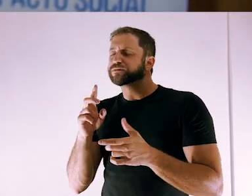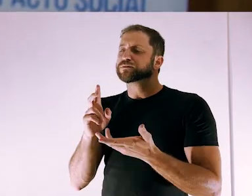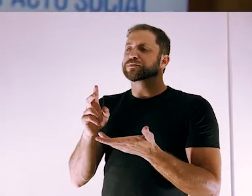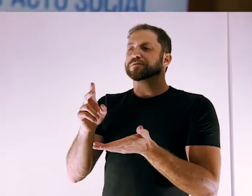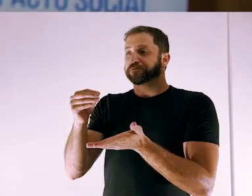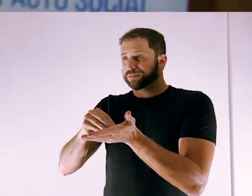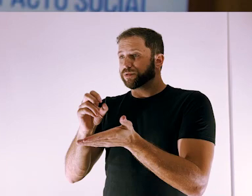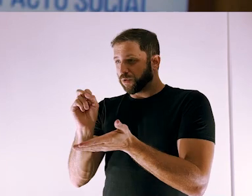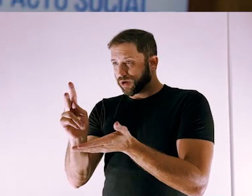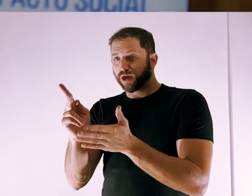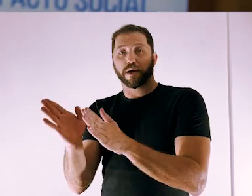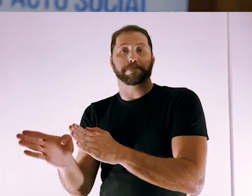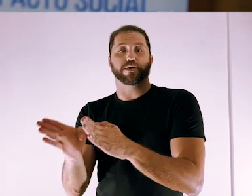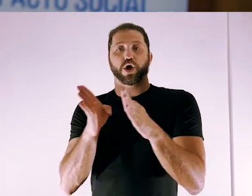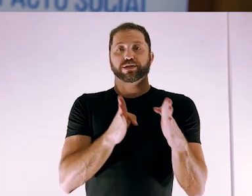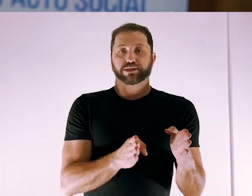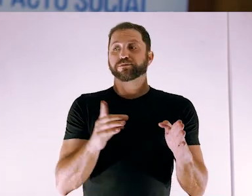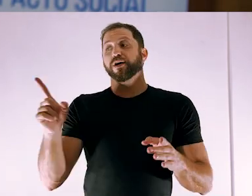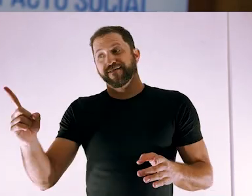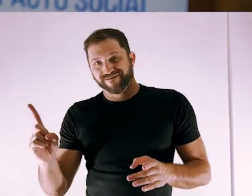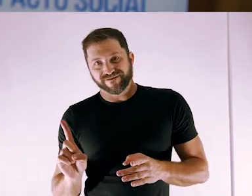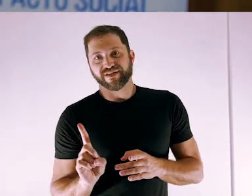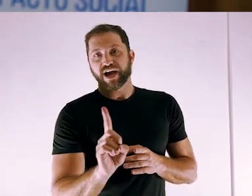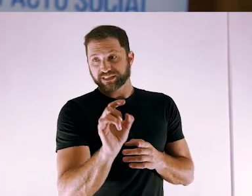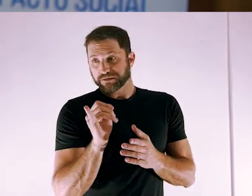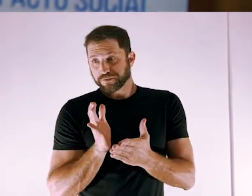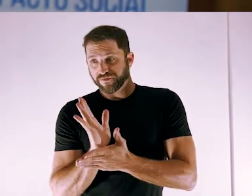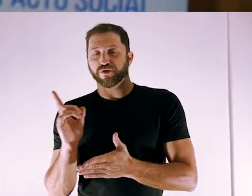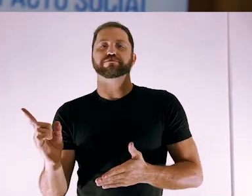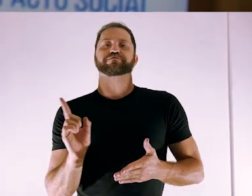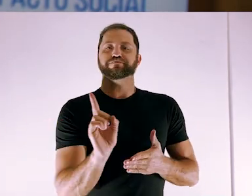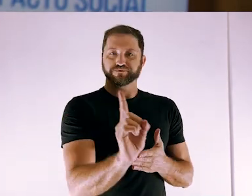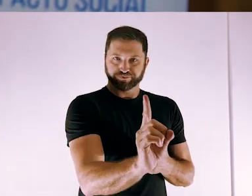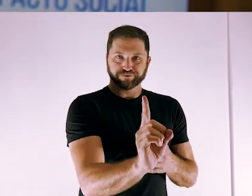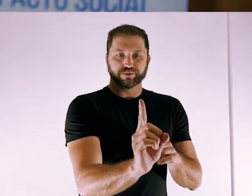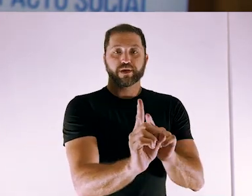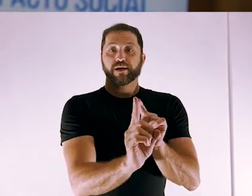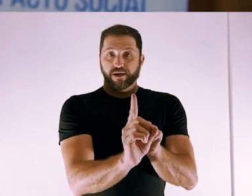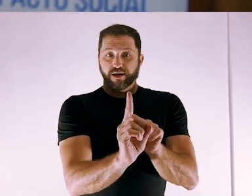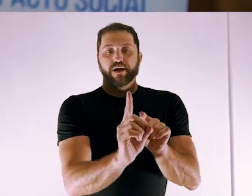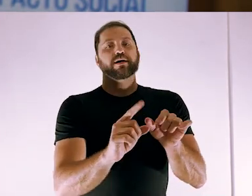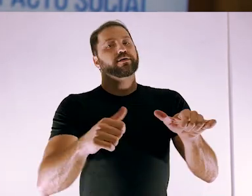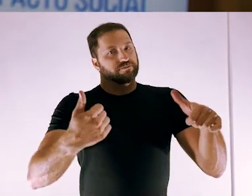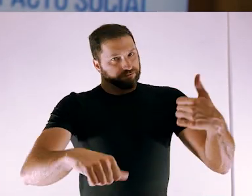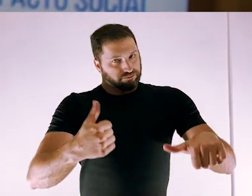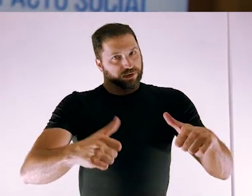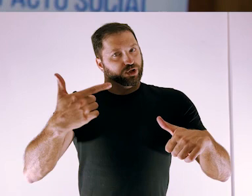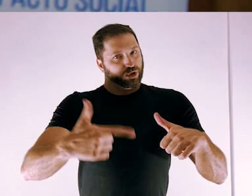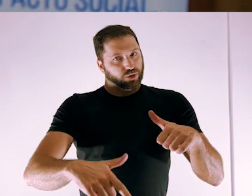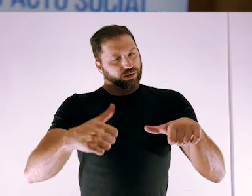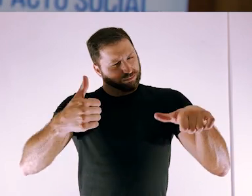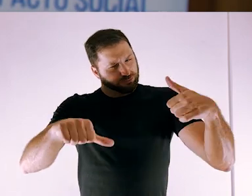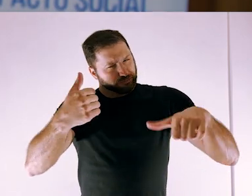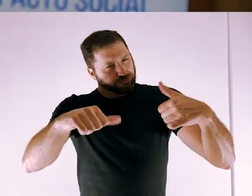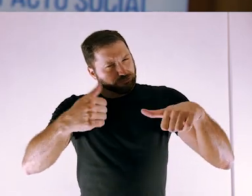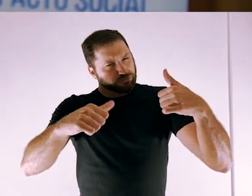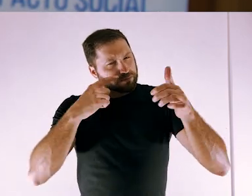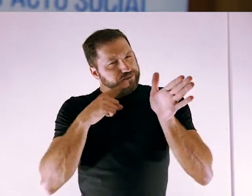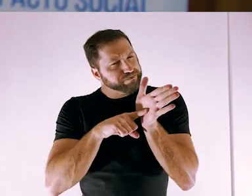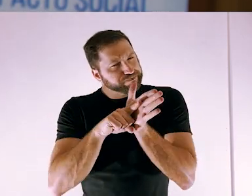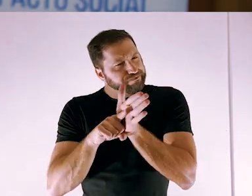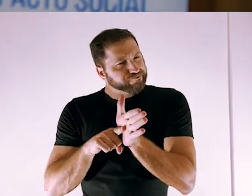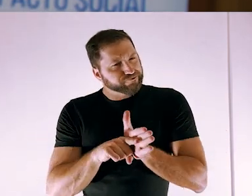elaborada, se identifica, vai para um posto para a sala de recepção, depois disso as pessoas vão para a